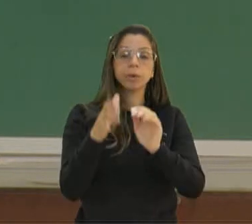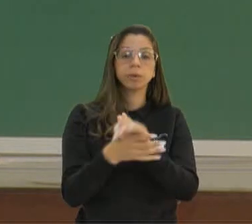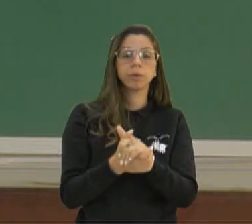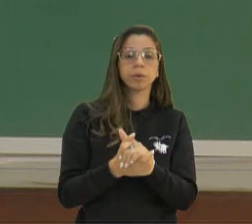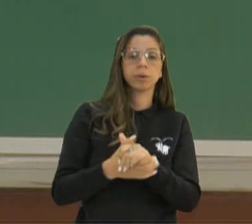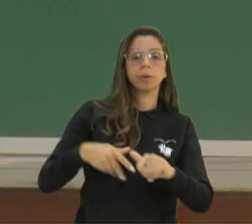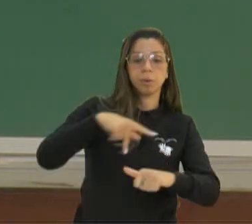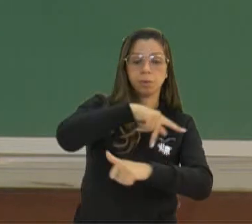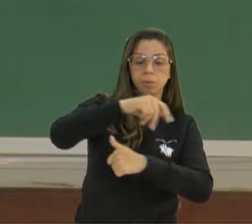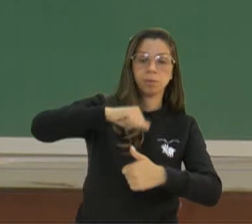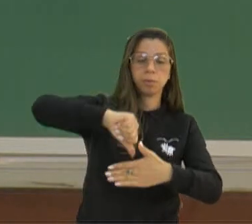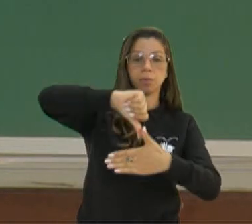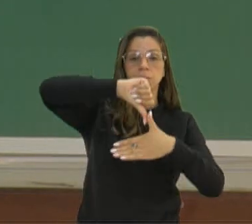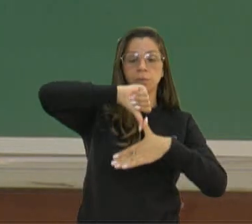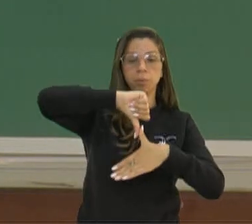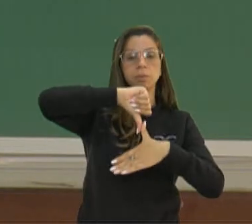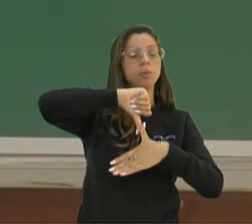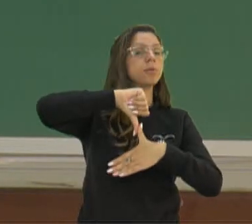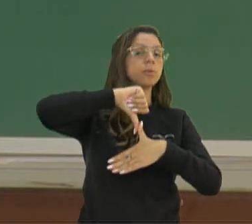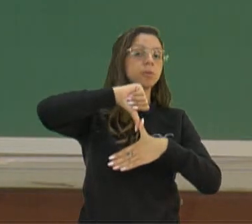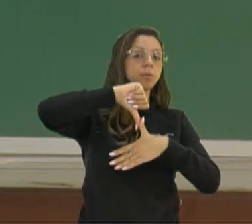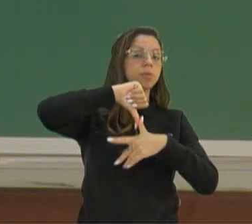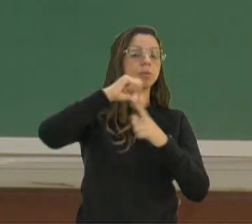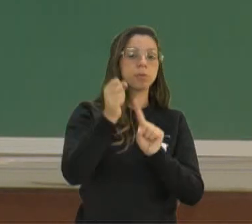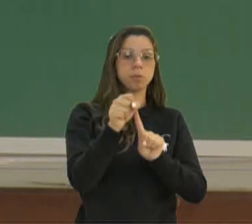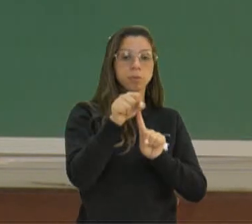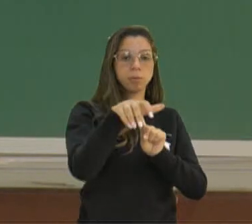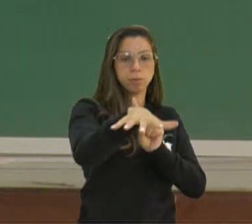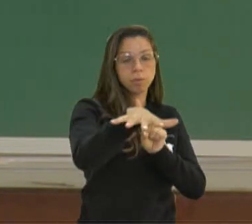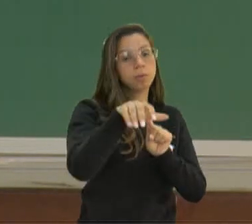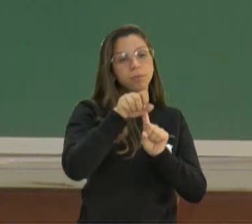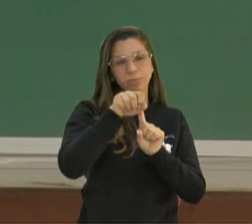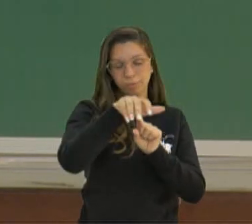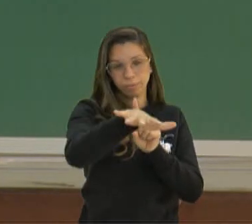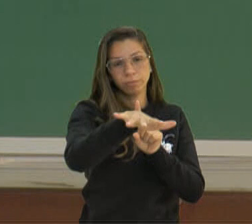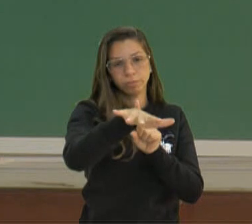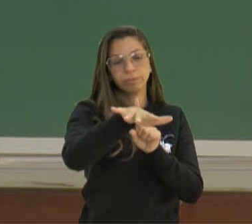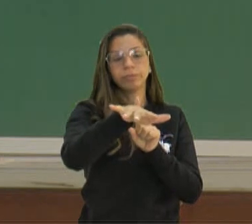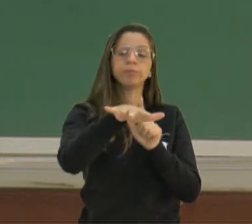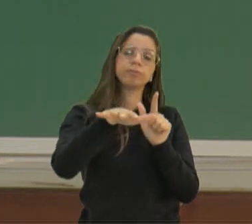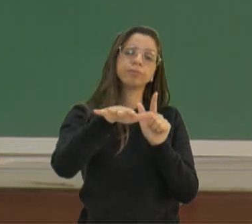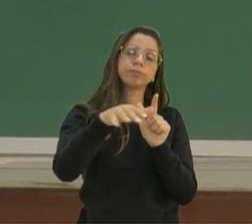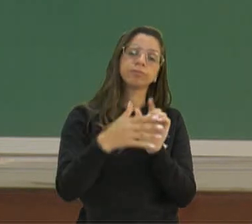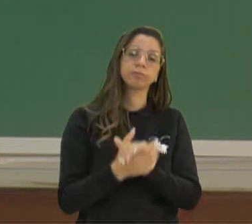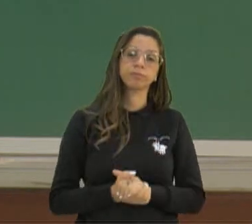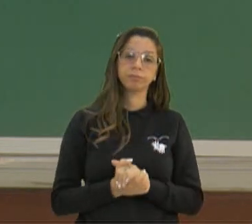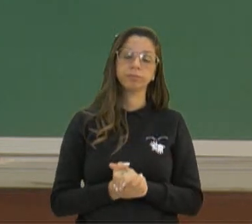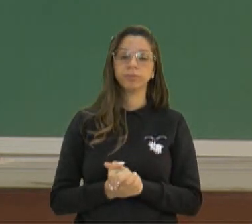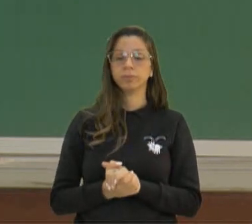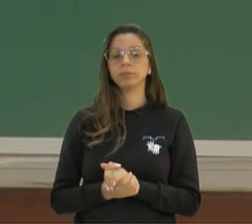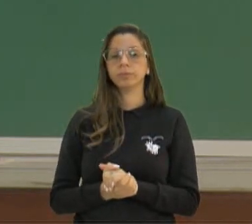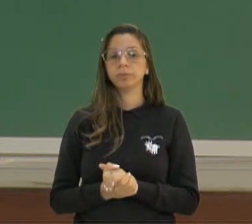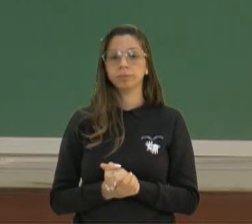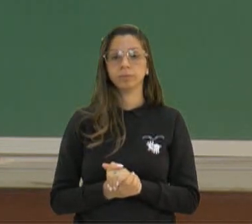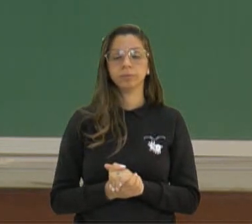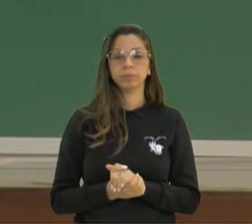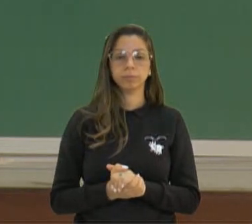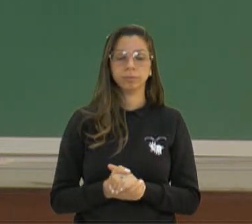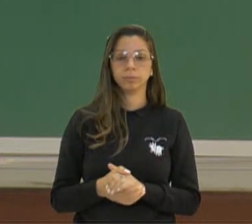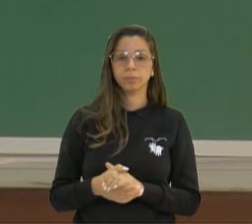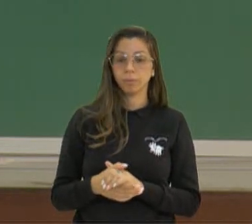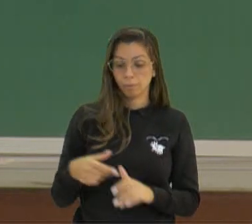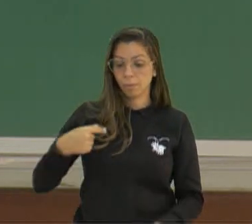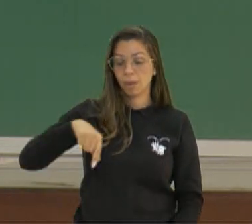tem um ditado, um jargão, uma tradição lá de dizer que acá no hay